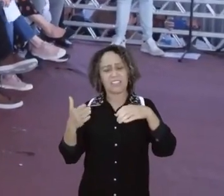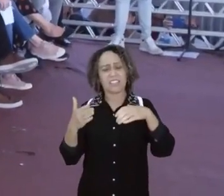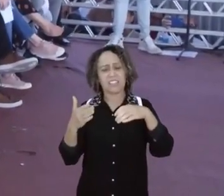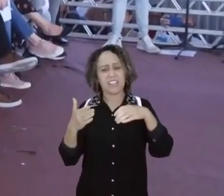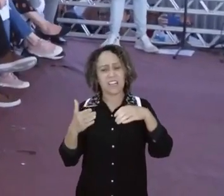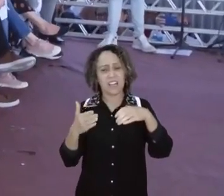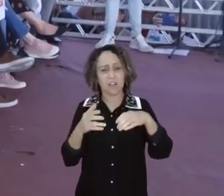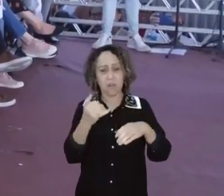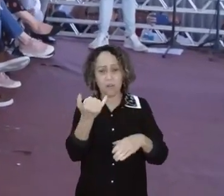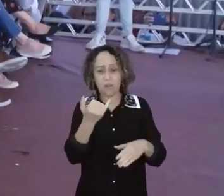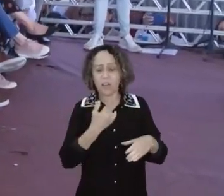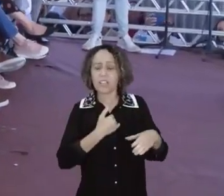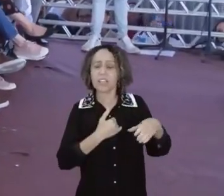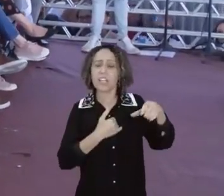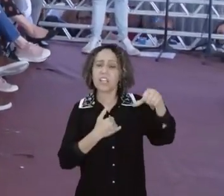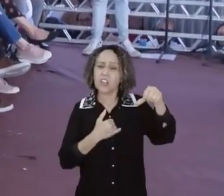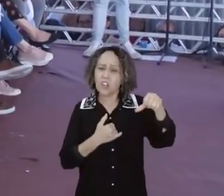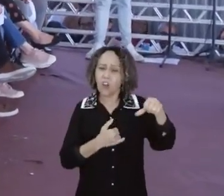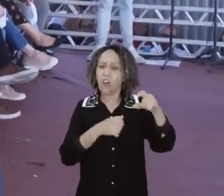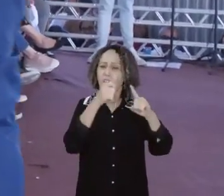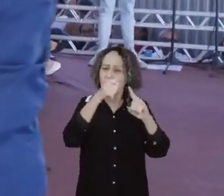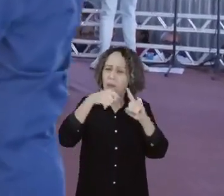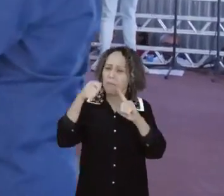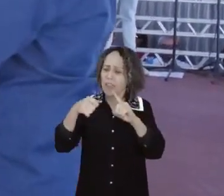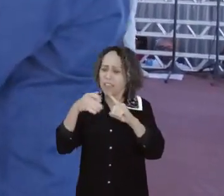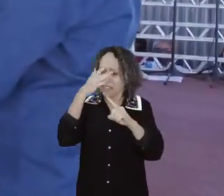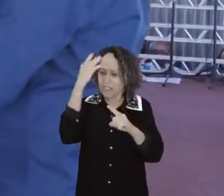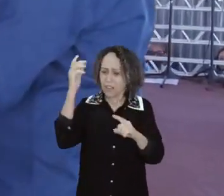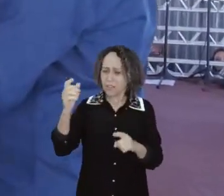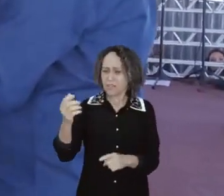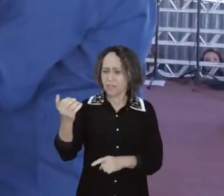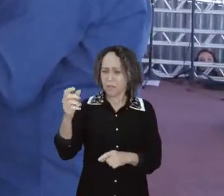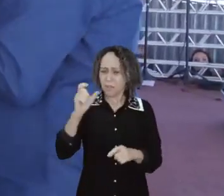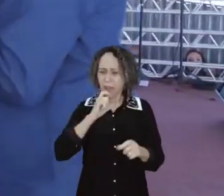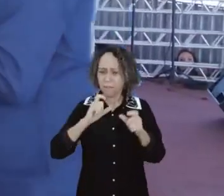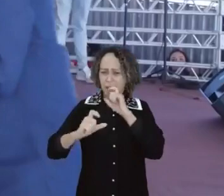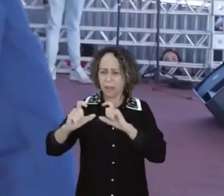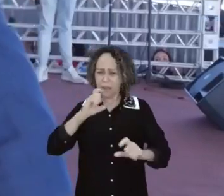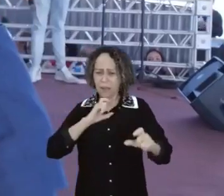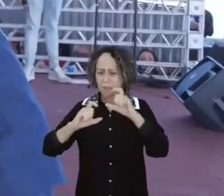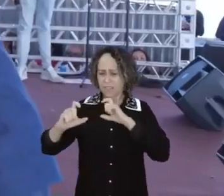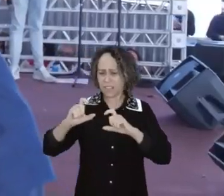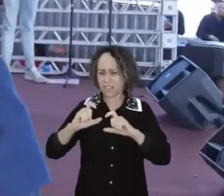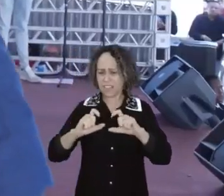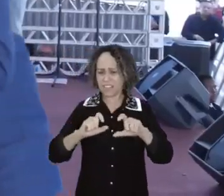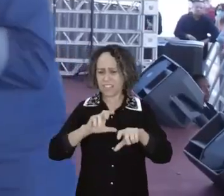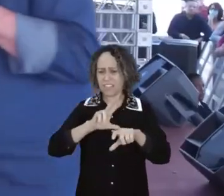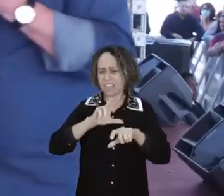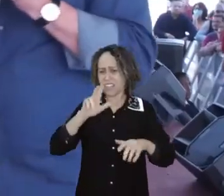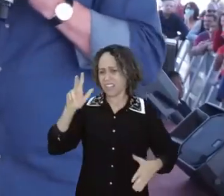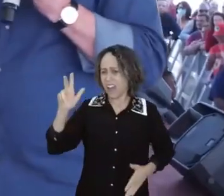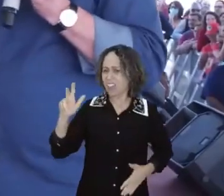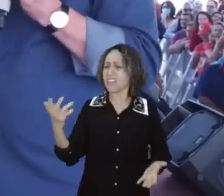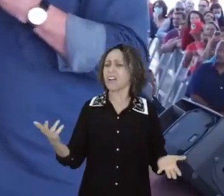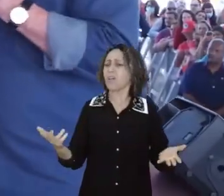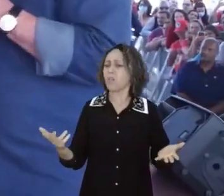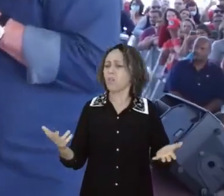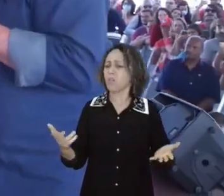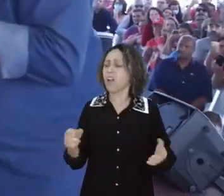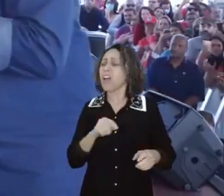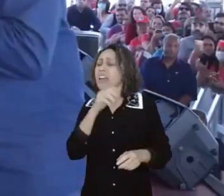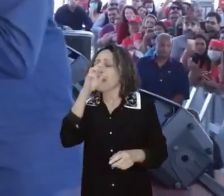a 680 primeira página de jornais te chamando de ladrão. Eu duvido qual é o político que resiste